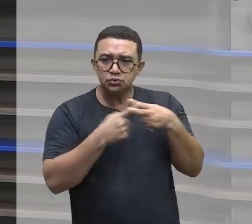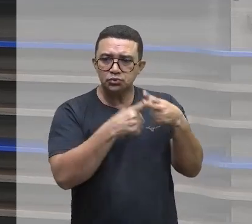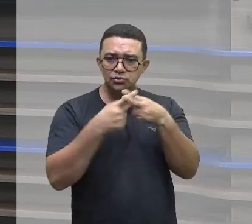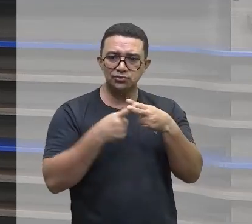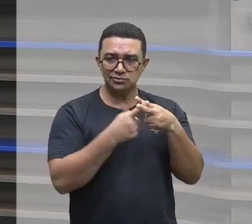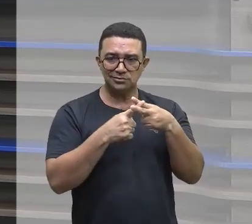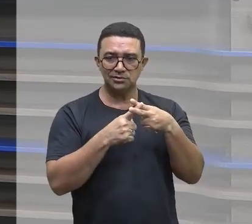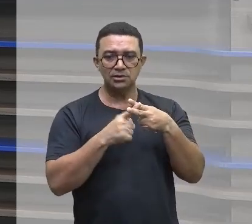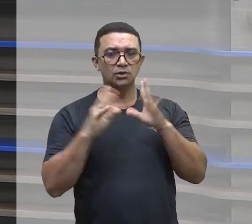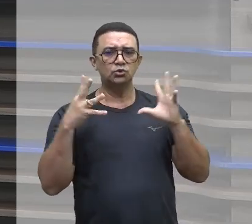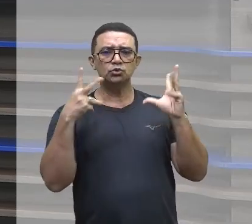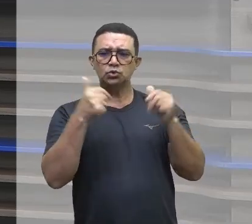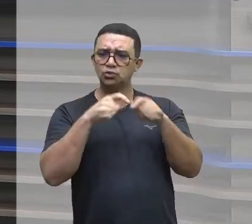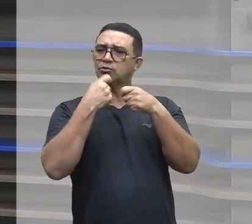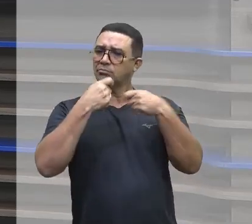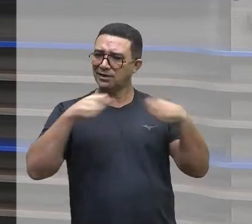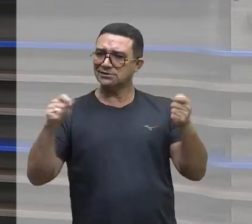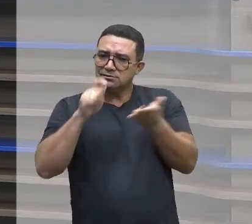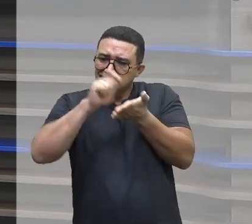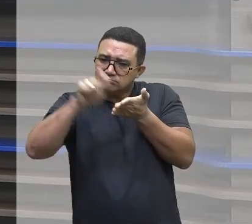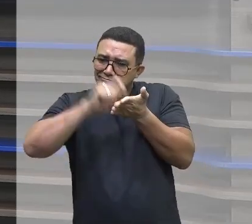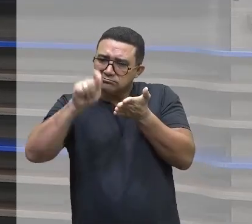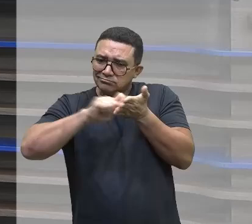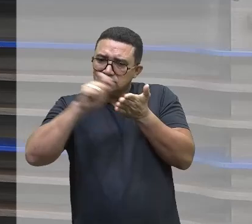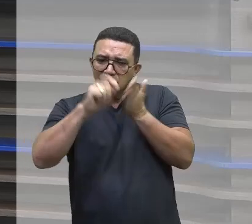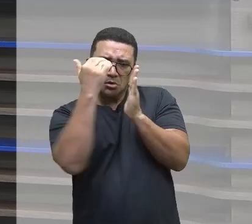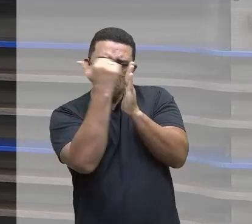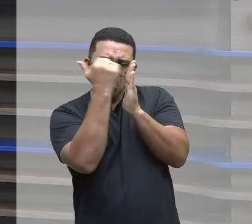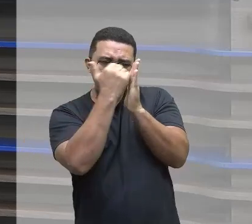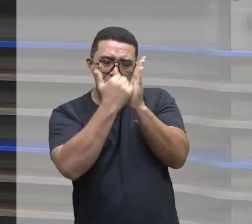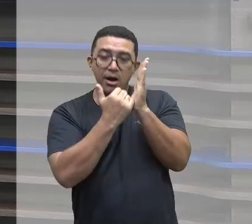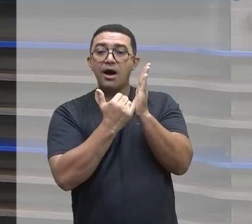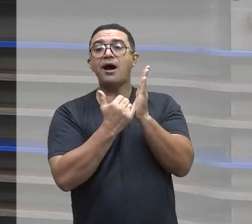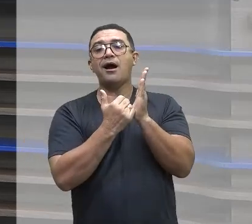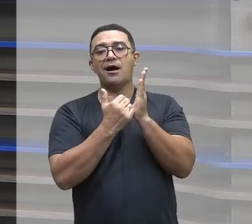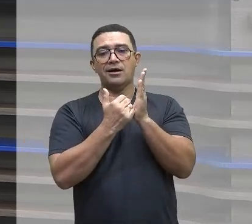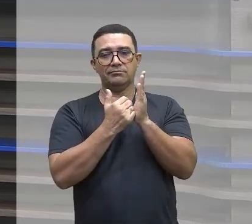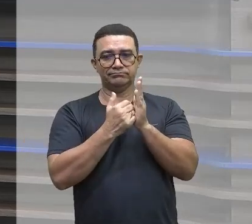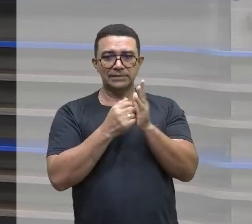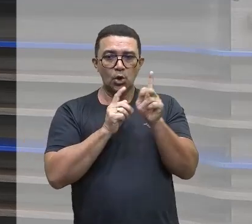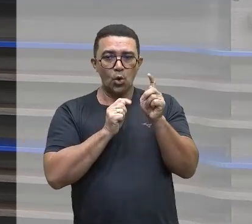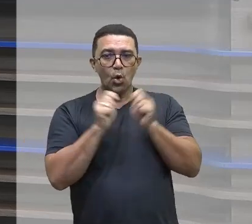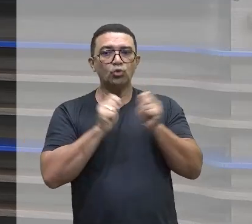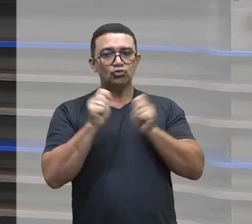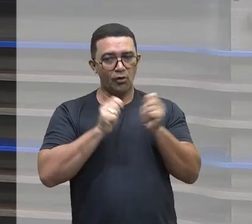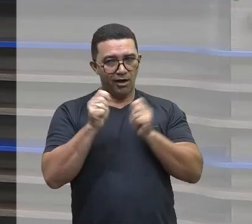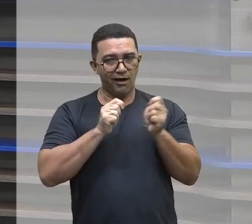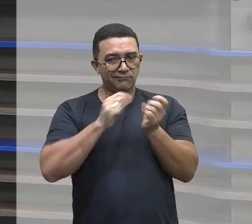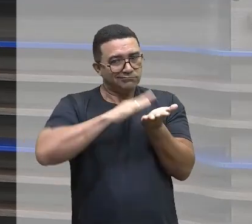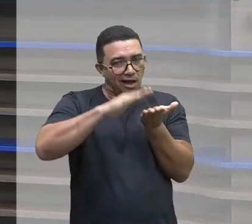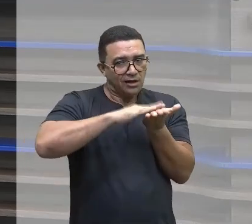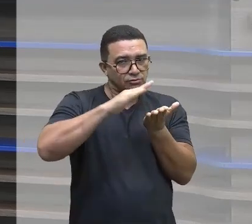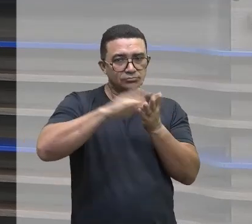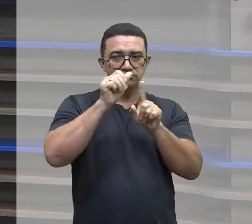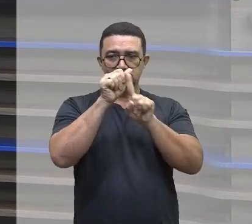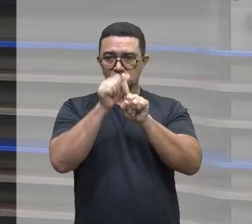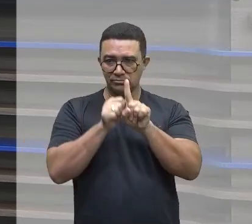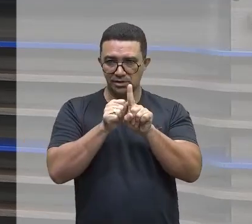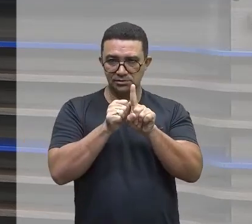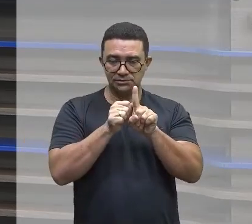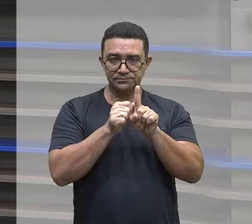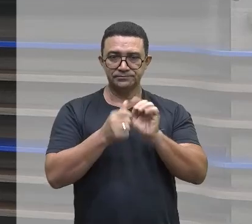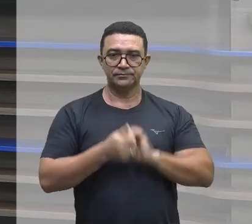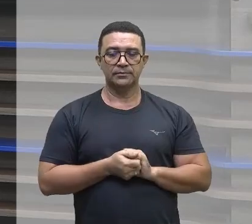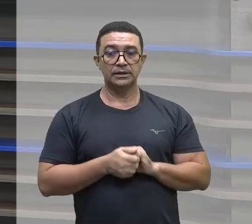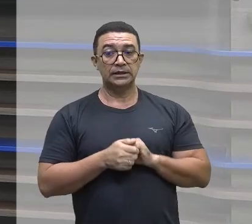Tudo isso você deve anotar e você vai ter esse controle de quanto você gasta por mês. E também,